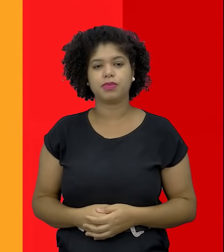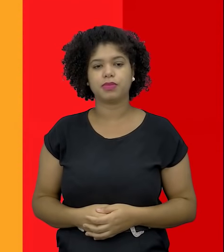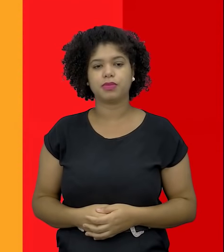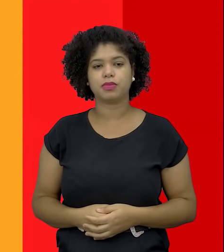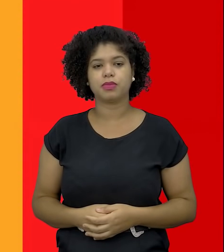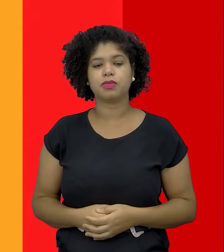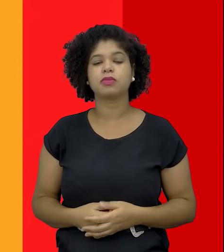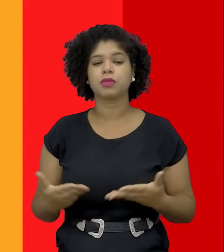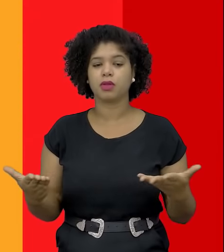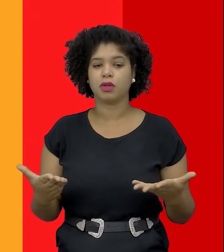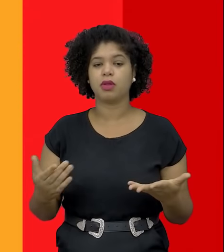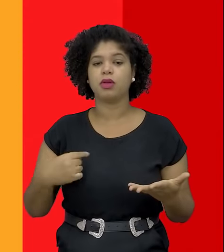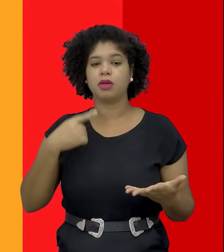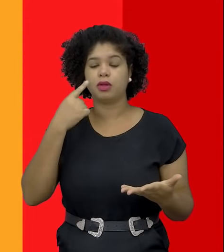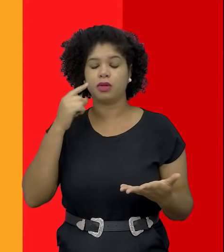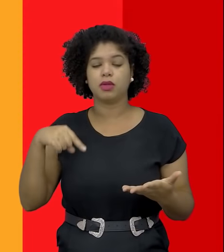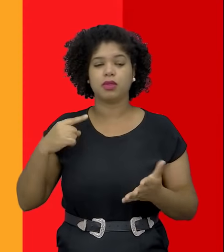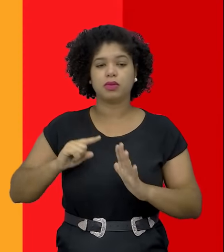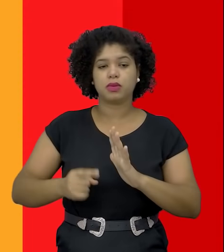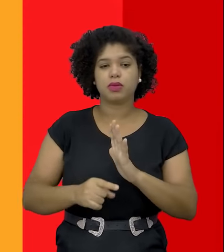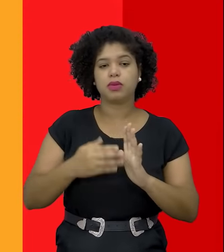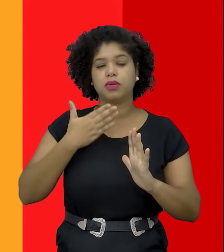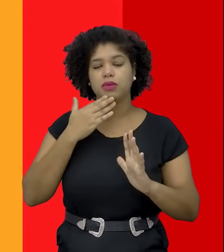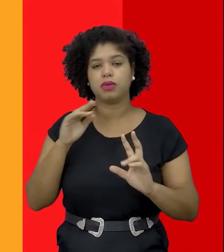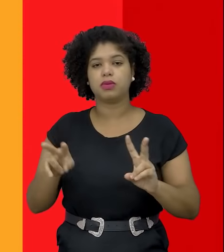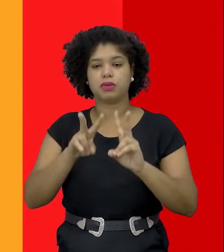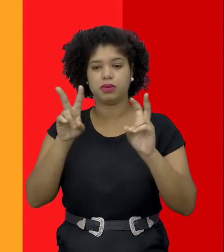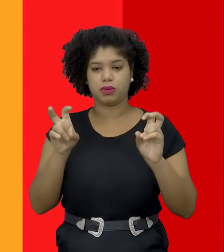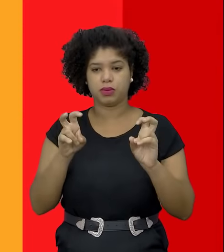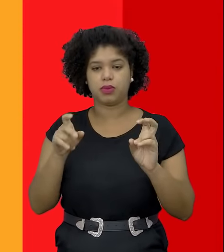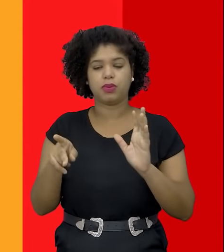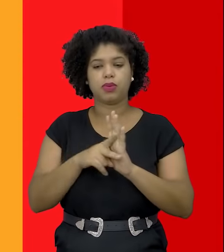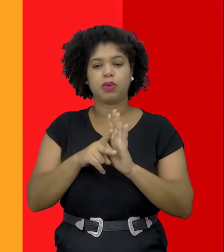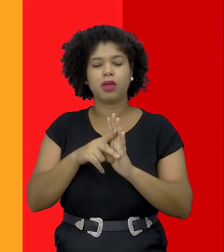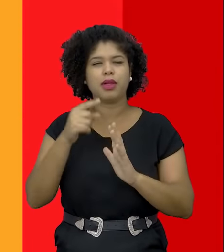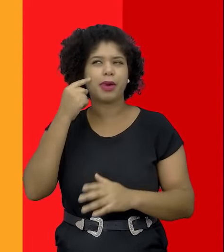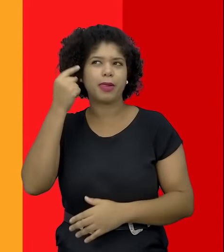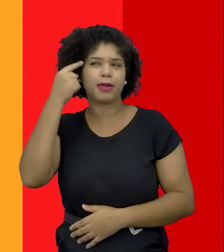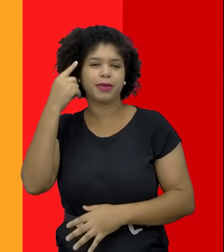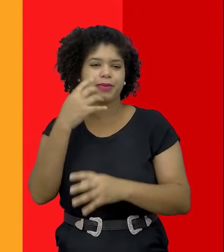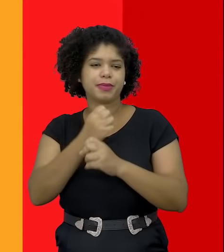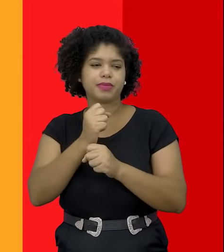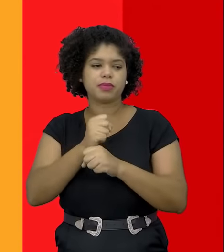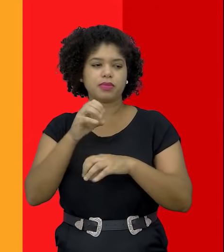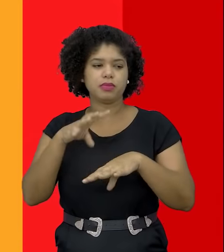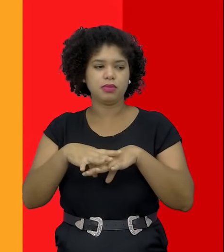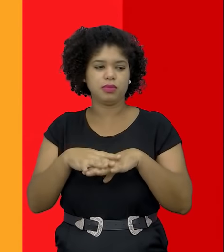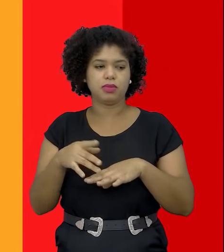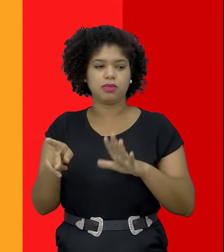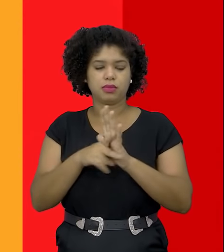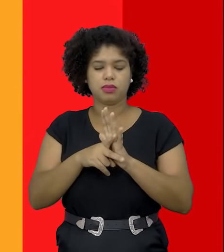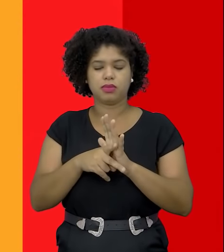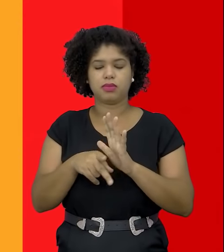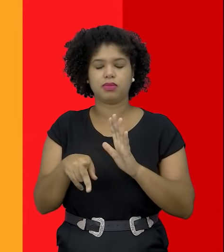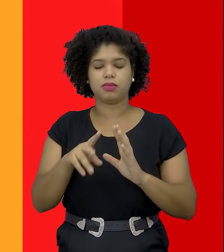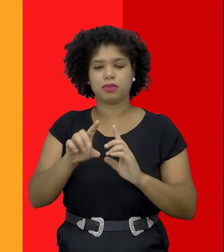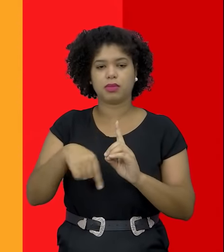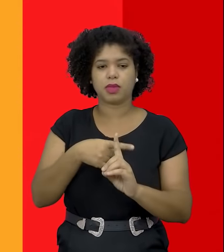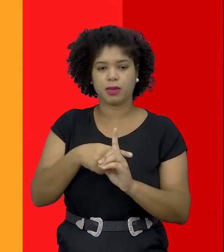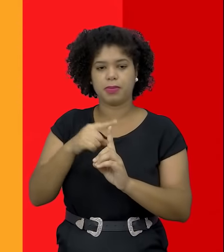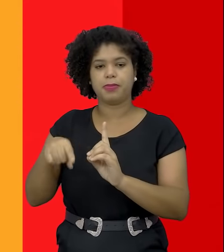E para que a gente possa aprofundar um pouquinho mais, pensando no pensamento aritmético, no campo